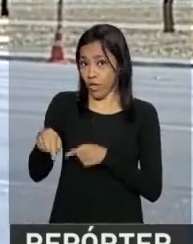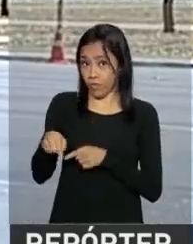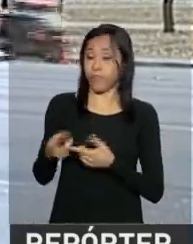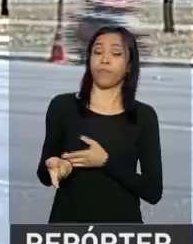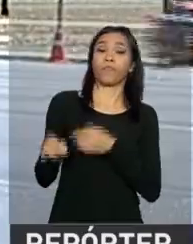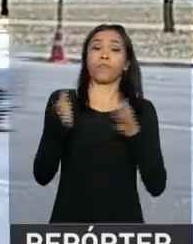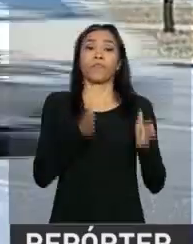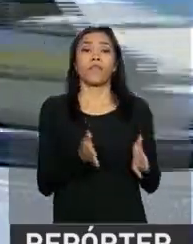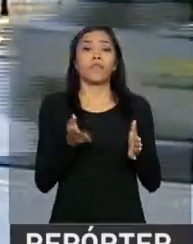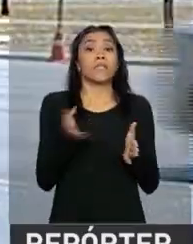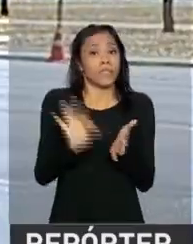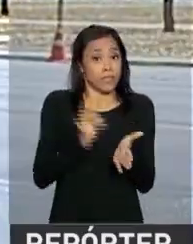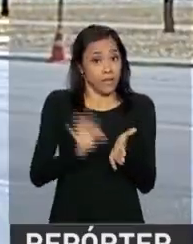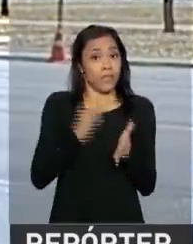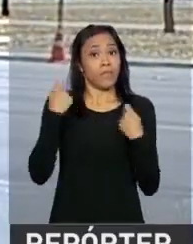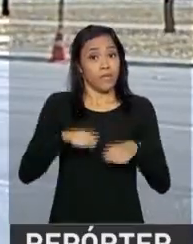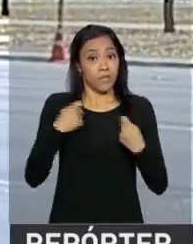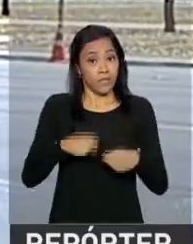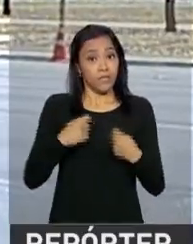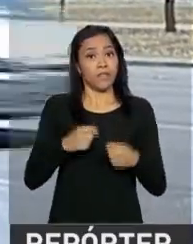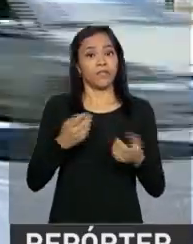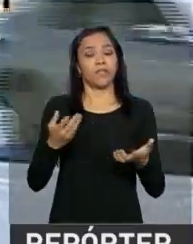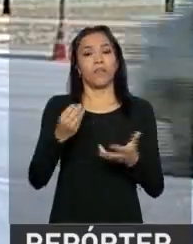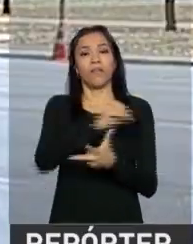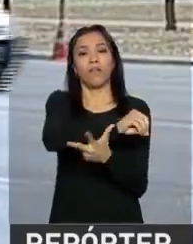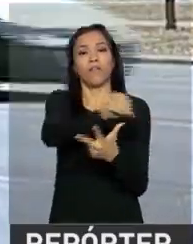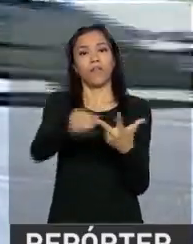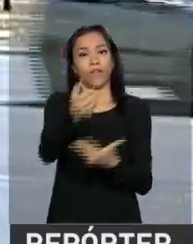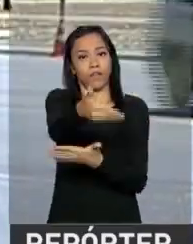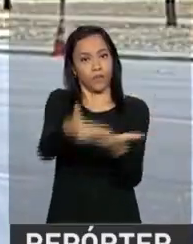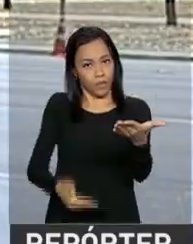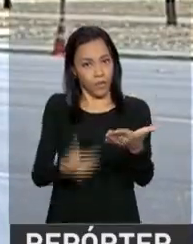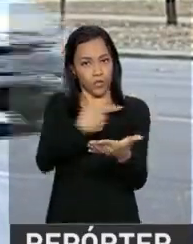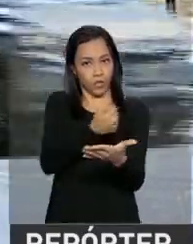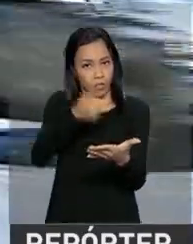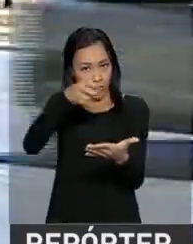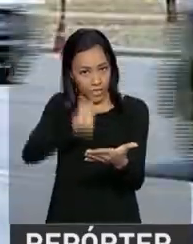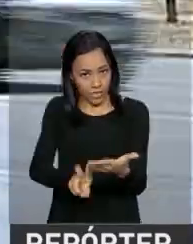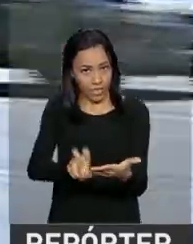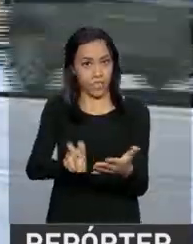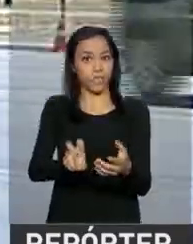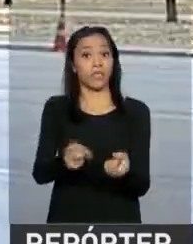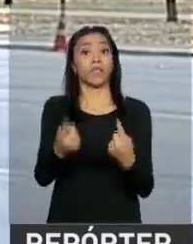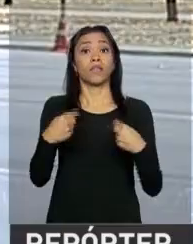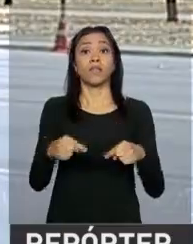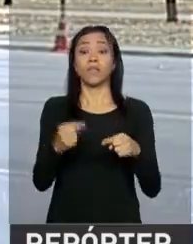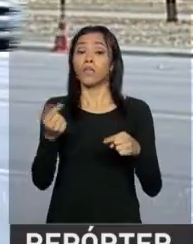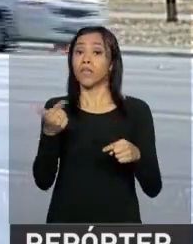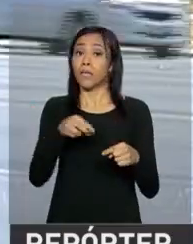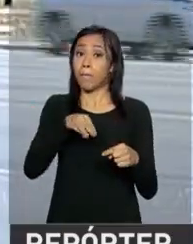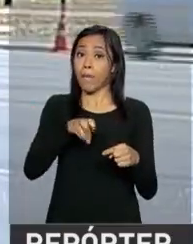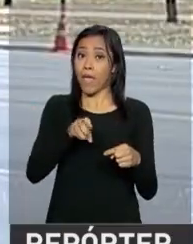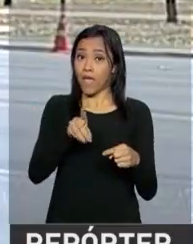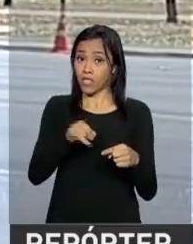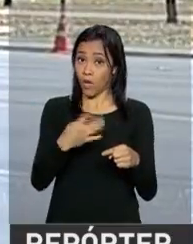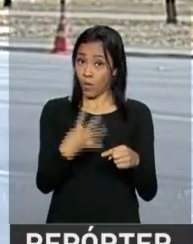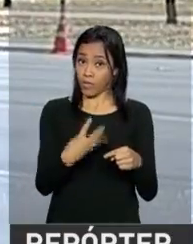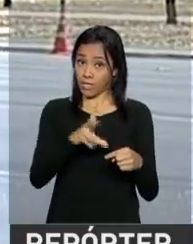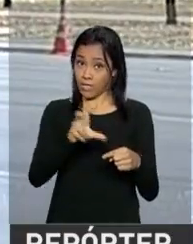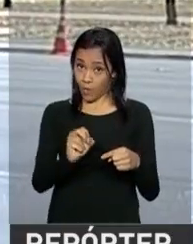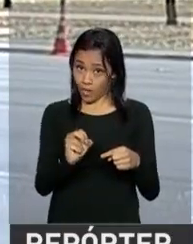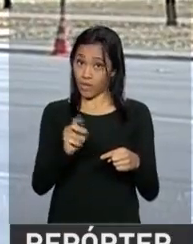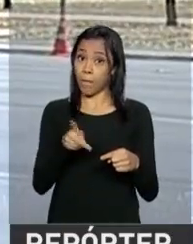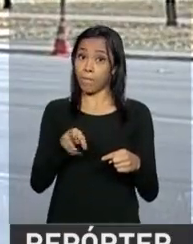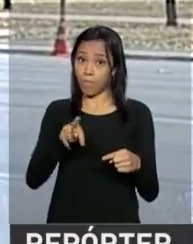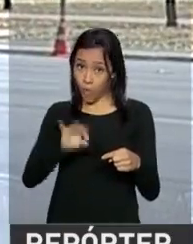se inscrever, é preciso ter feito o Exame Nacional do Ensino Médio em 2015 e ter obtido média superior a 450